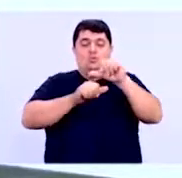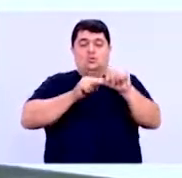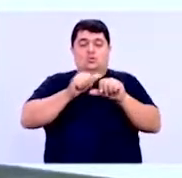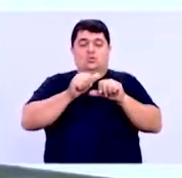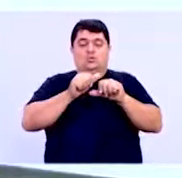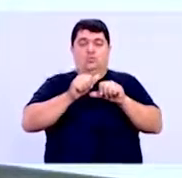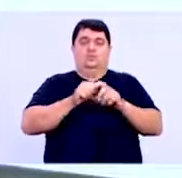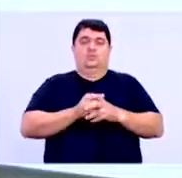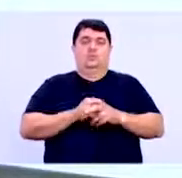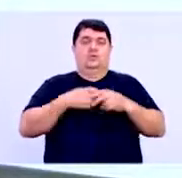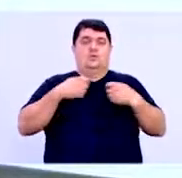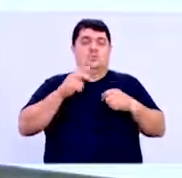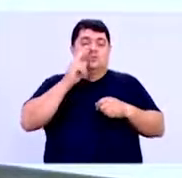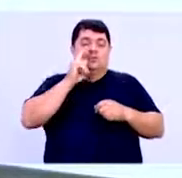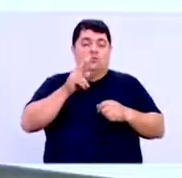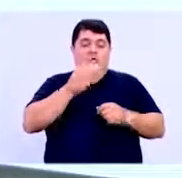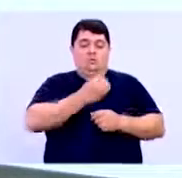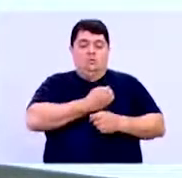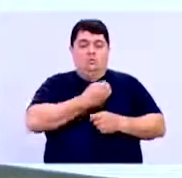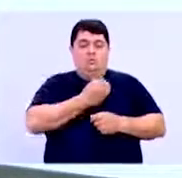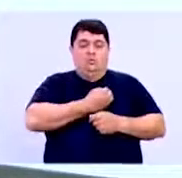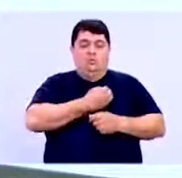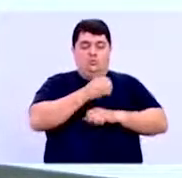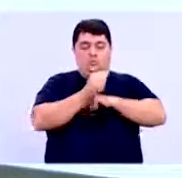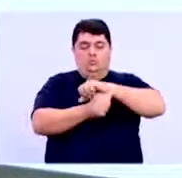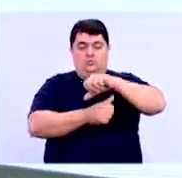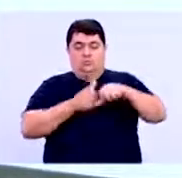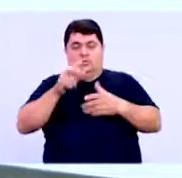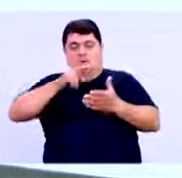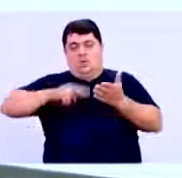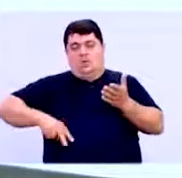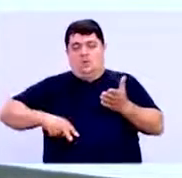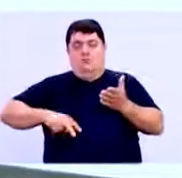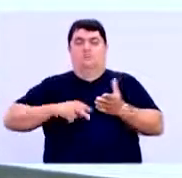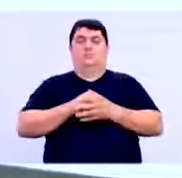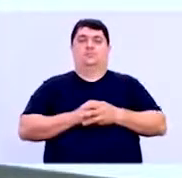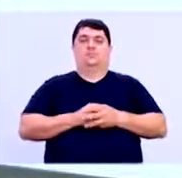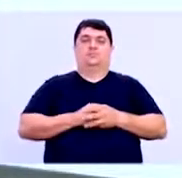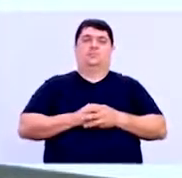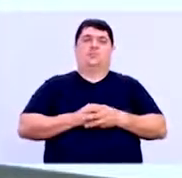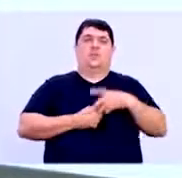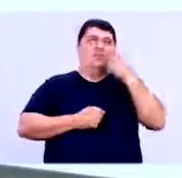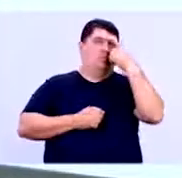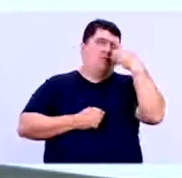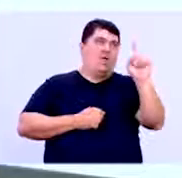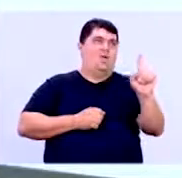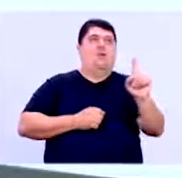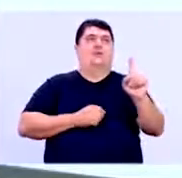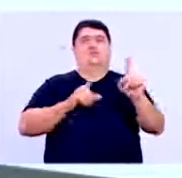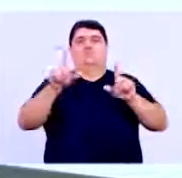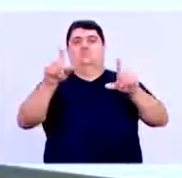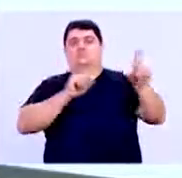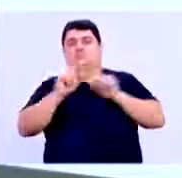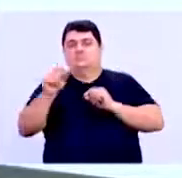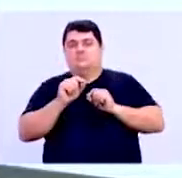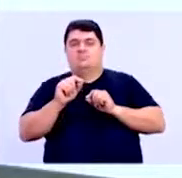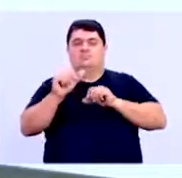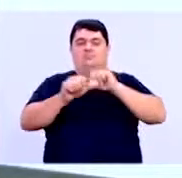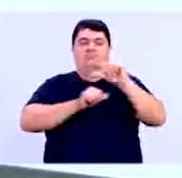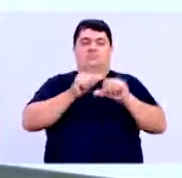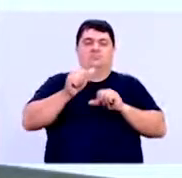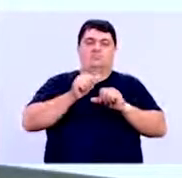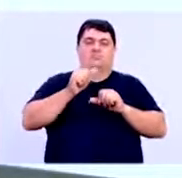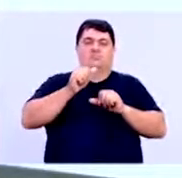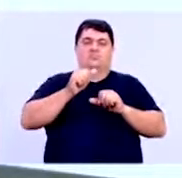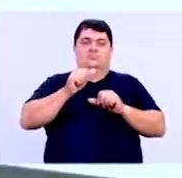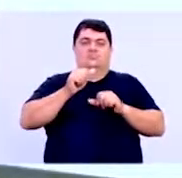você precisa ver números e transformar em literatura, ou seja, em ideias, em decisões, em pensamentos. O